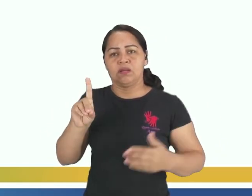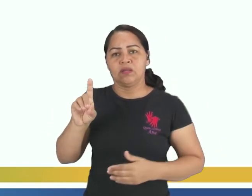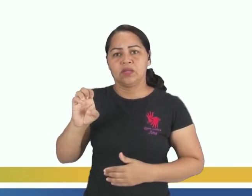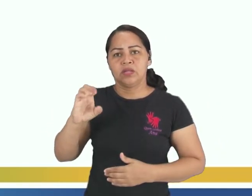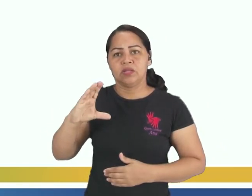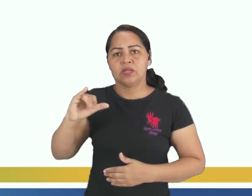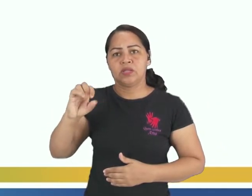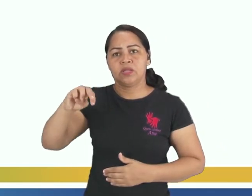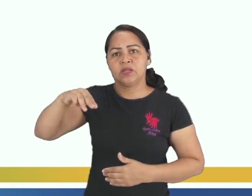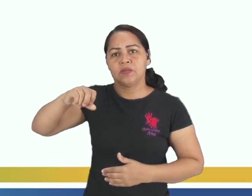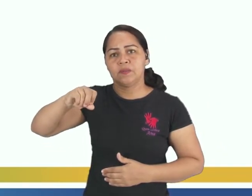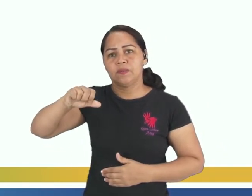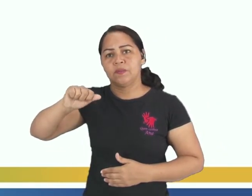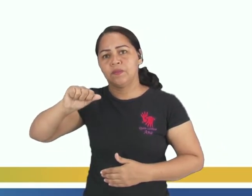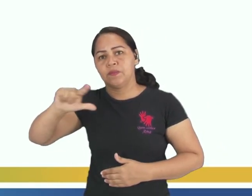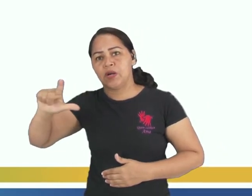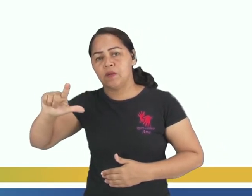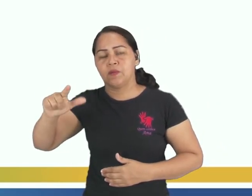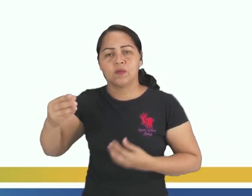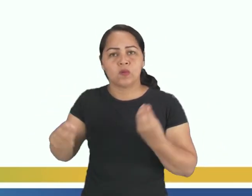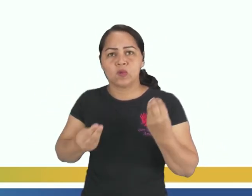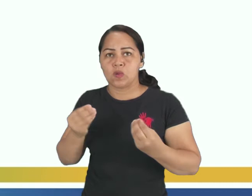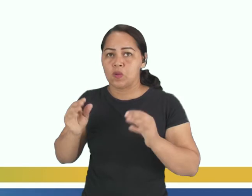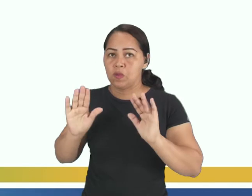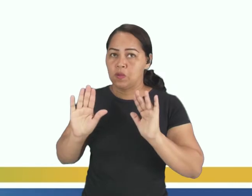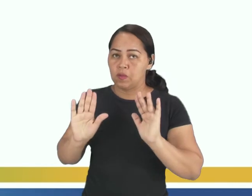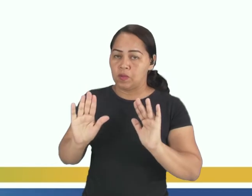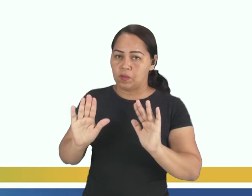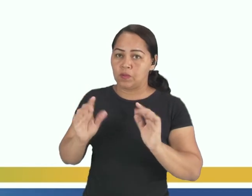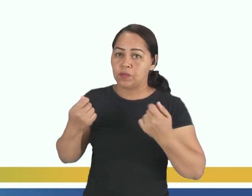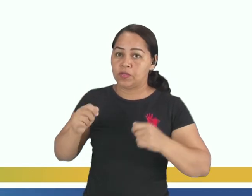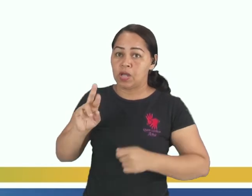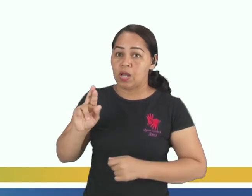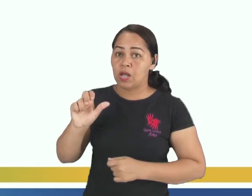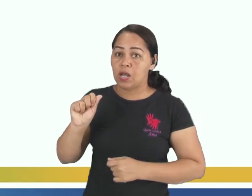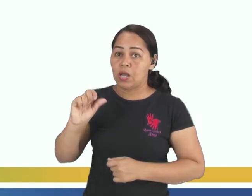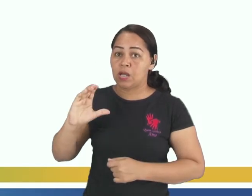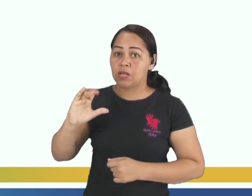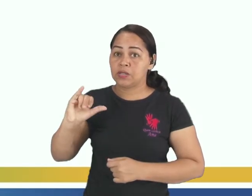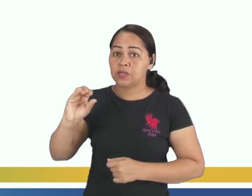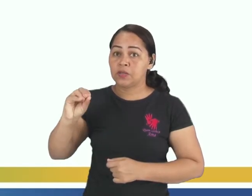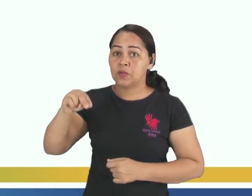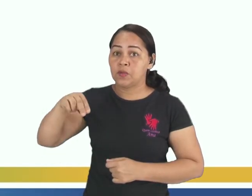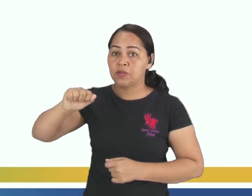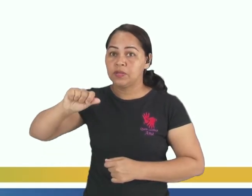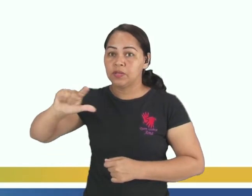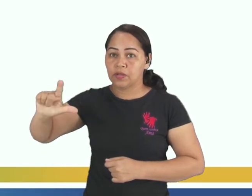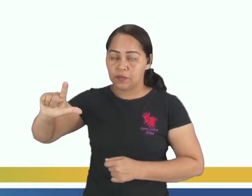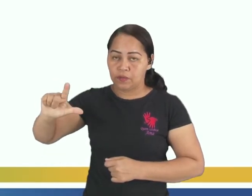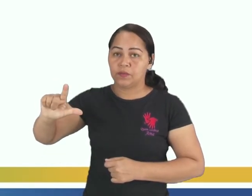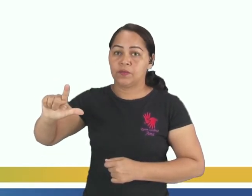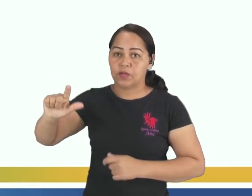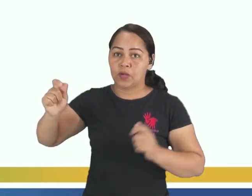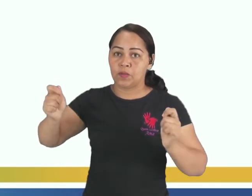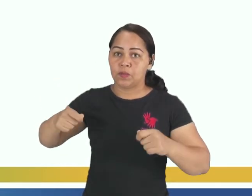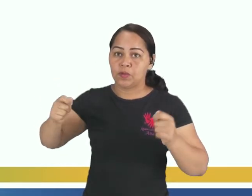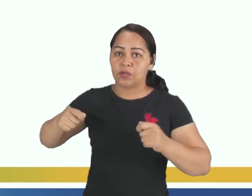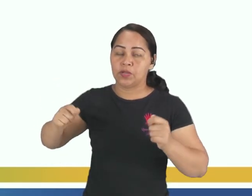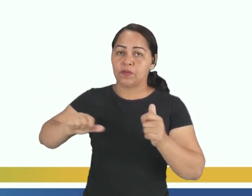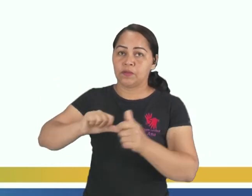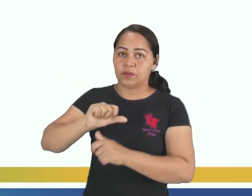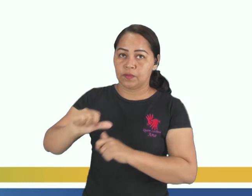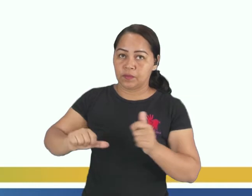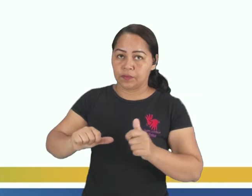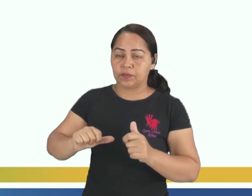Mas 0,6, você lembra, é um número, o quê? Racional. E todo número racional pode ser representado